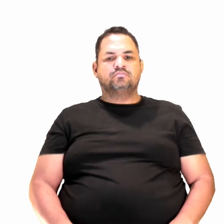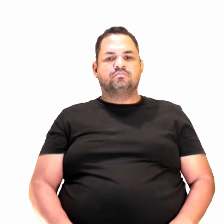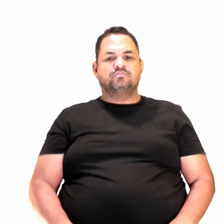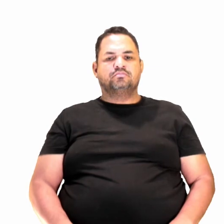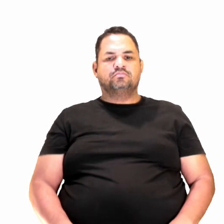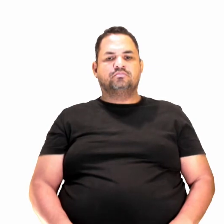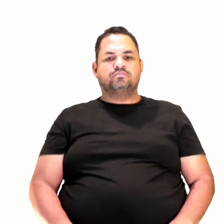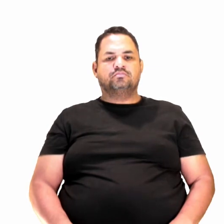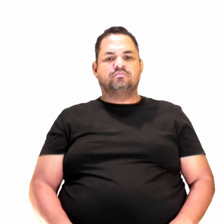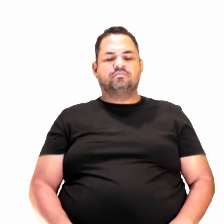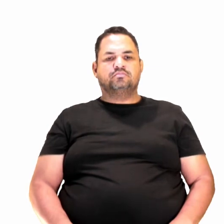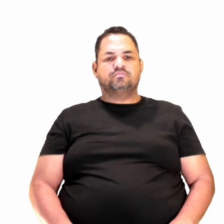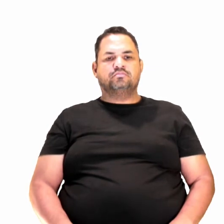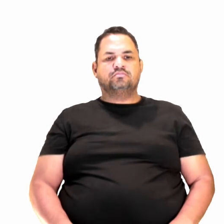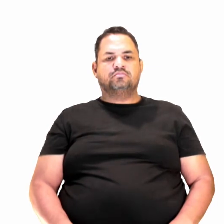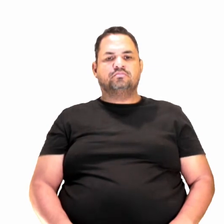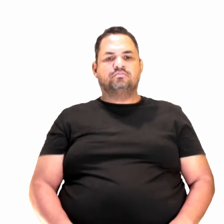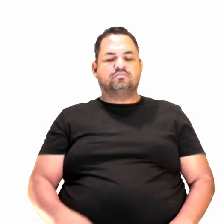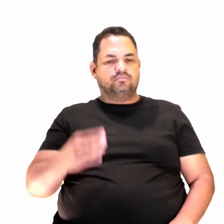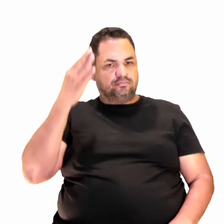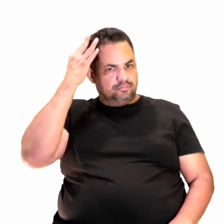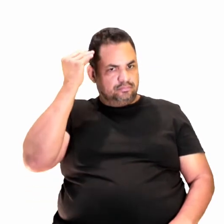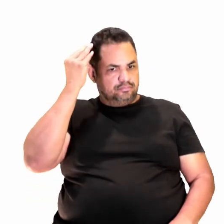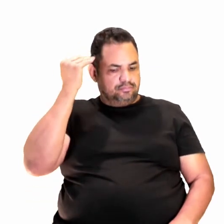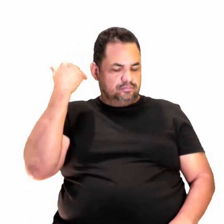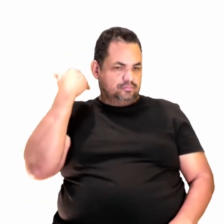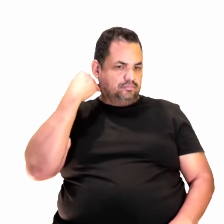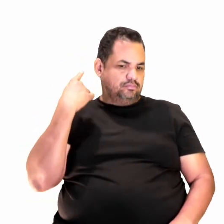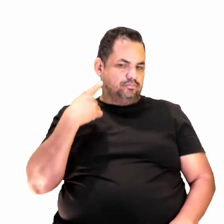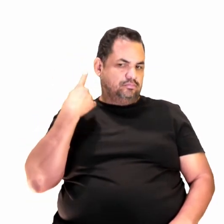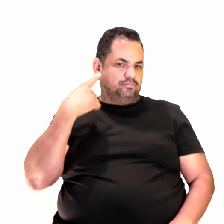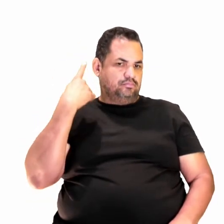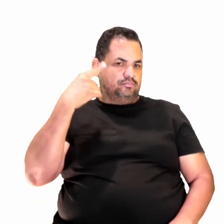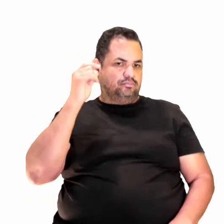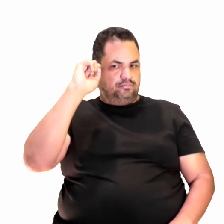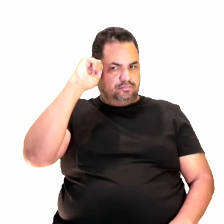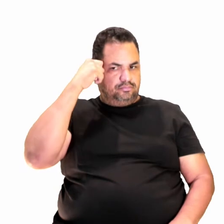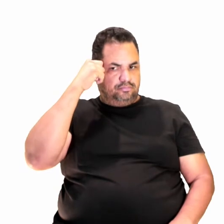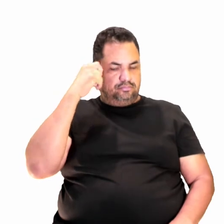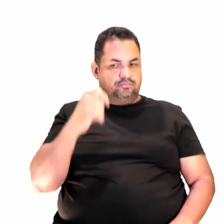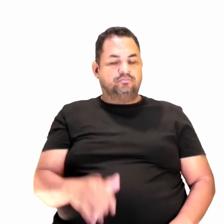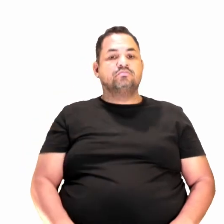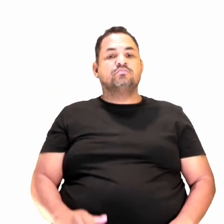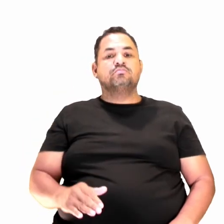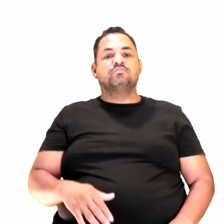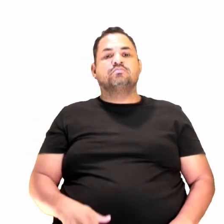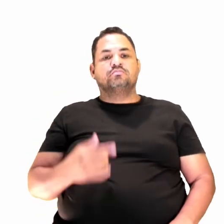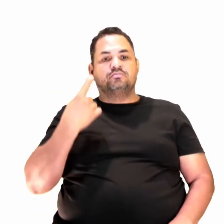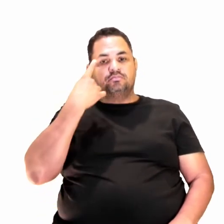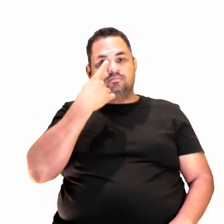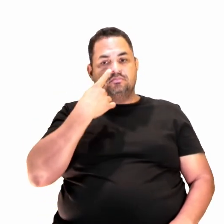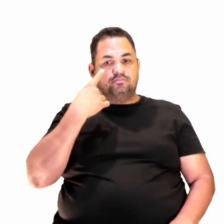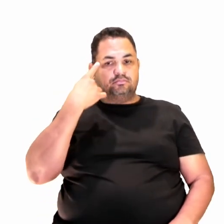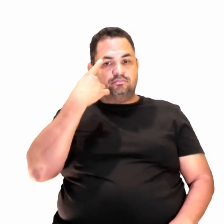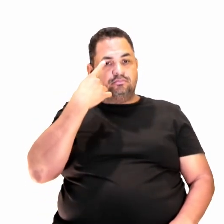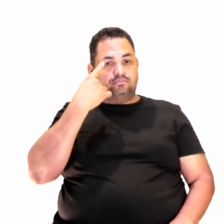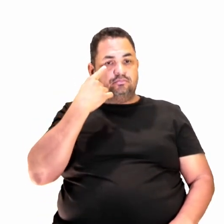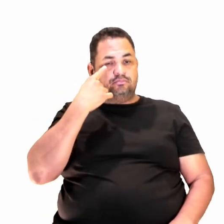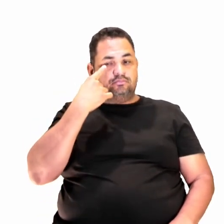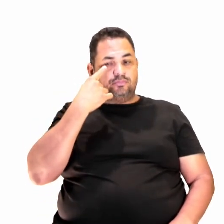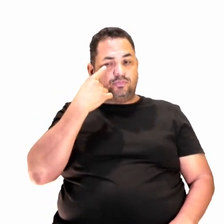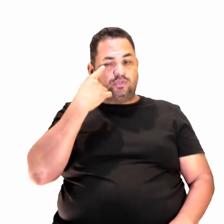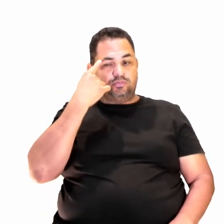Maravilhosa, incrível, deslumbrante, tudo que você for imaginar de coisa positiva, lindo, linda,